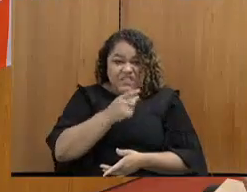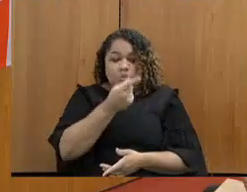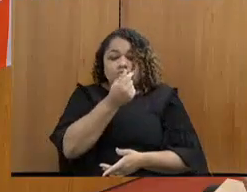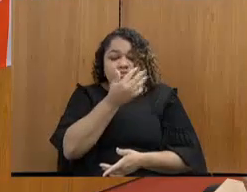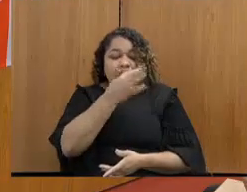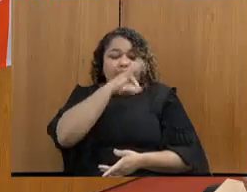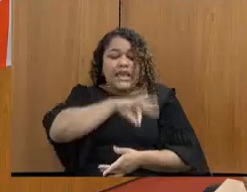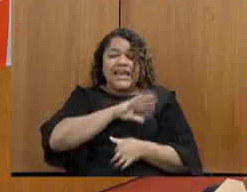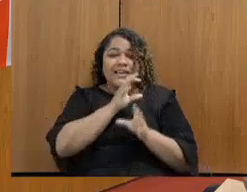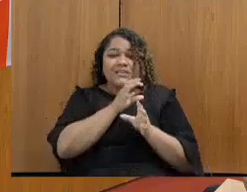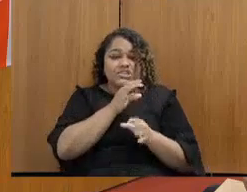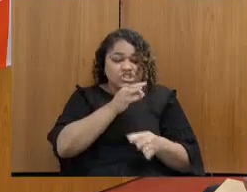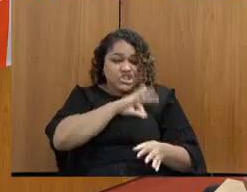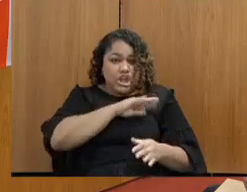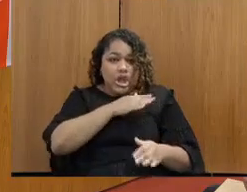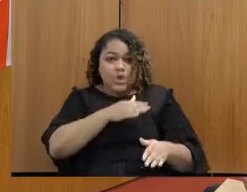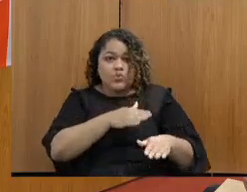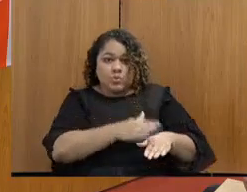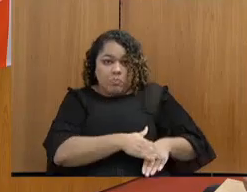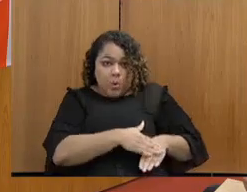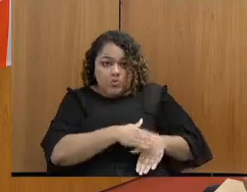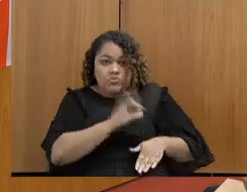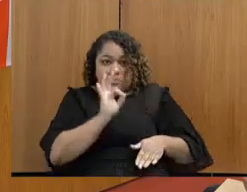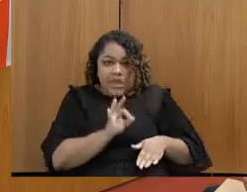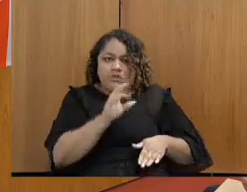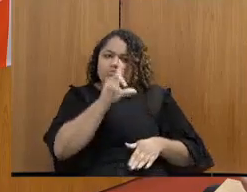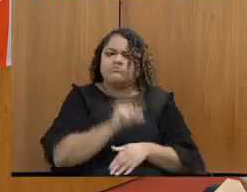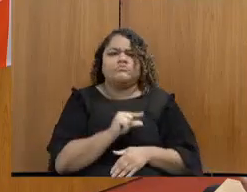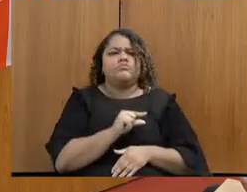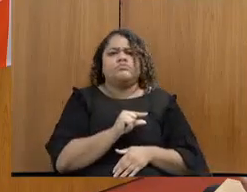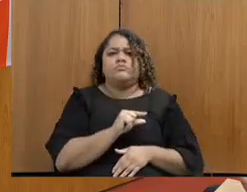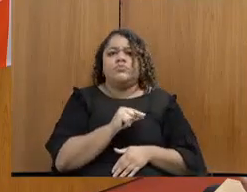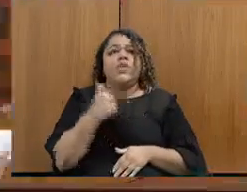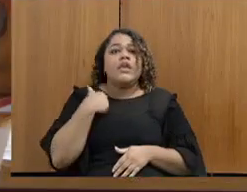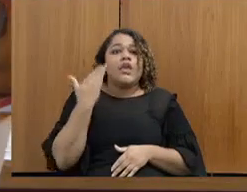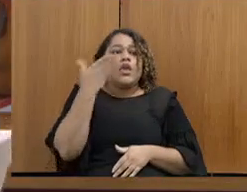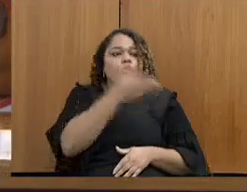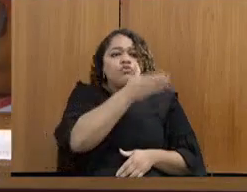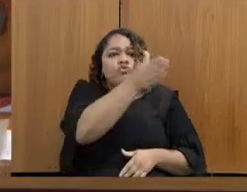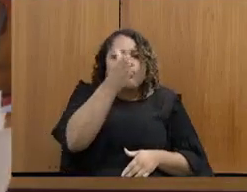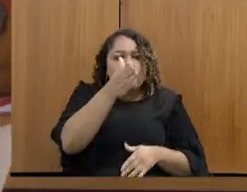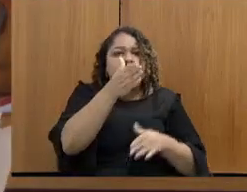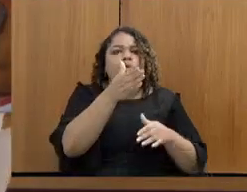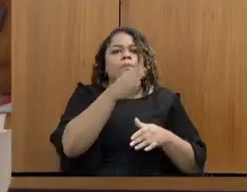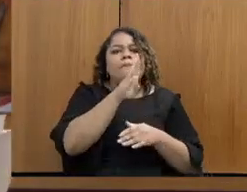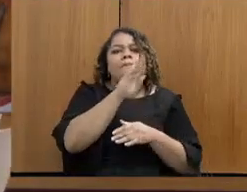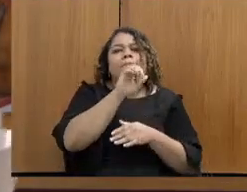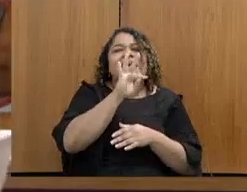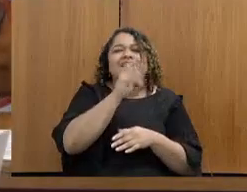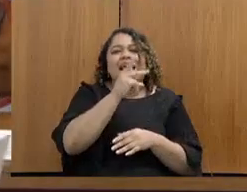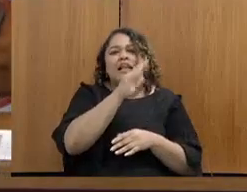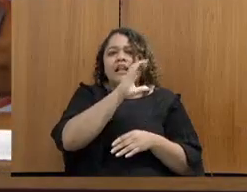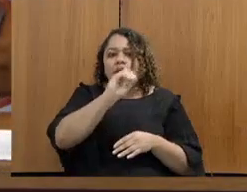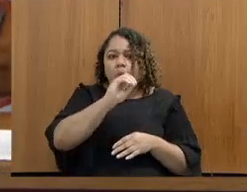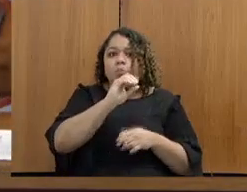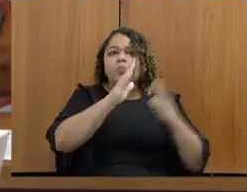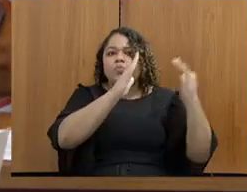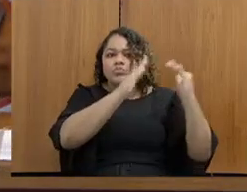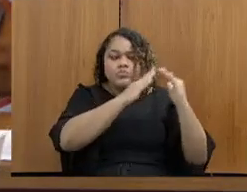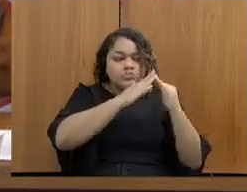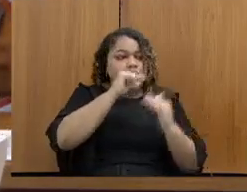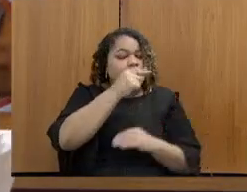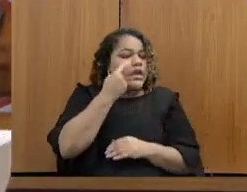batalhões e companhias de polícia eu fico com vergonha quando eu visito igual eu fui na companhia independente Esmeralda essa semana depois fui na delegacia